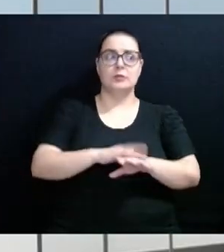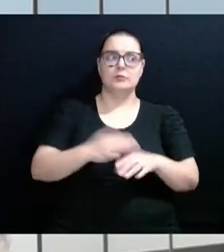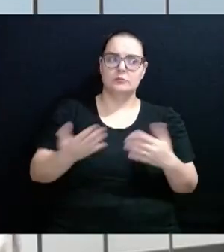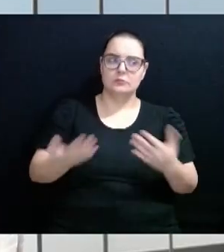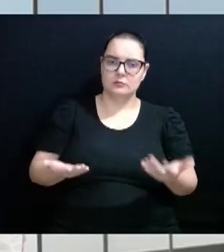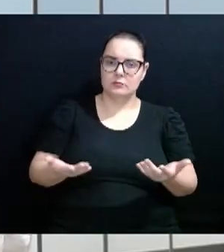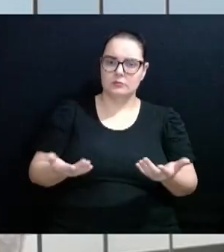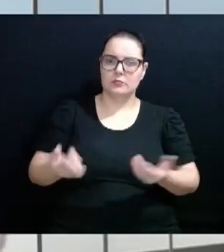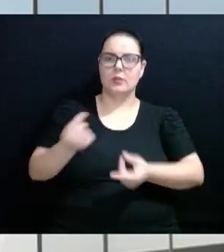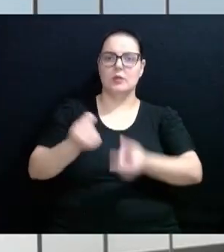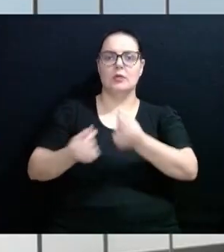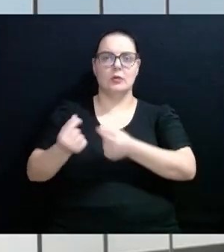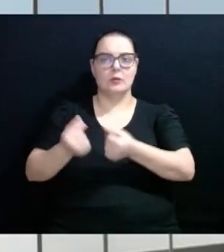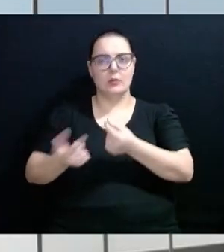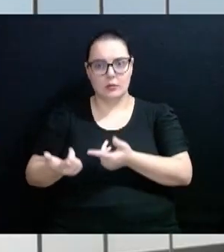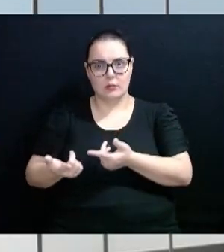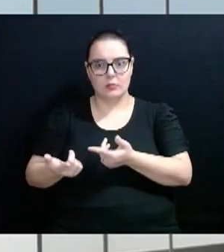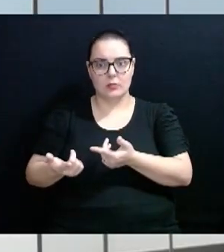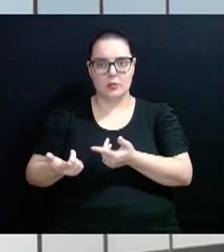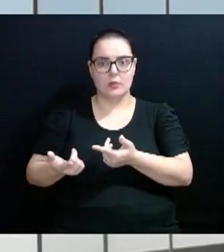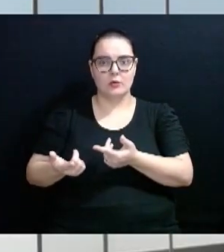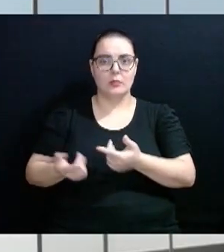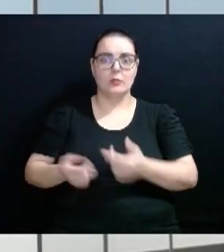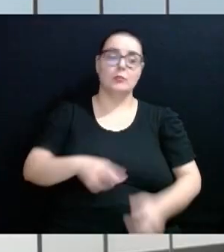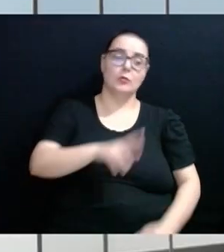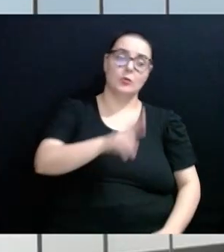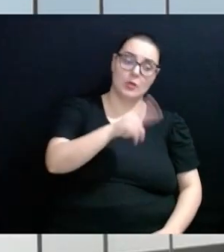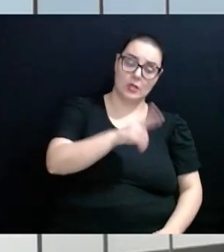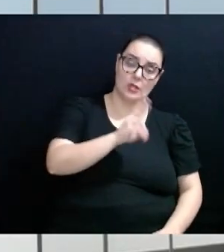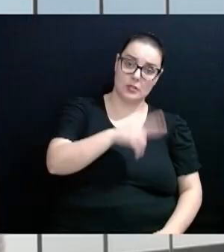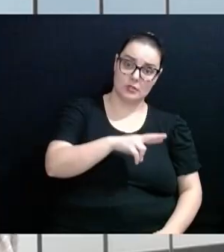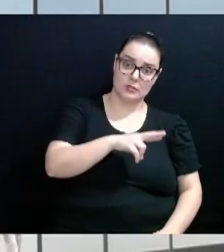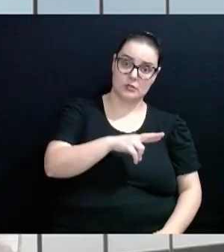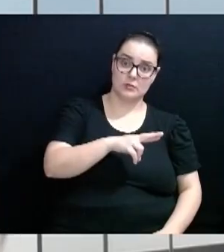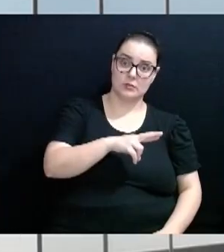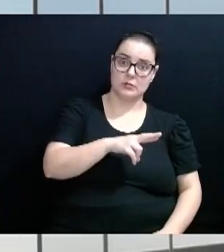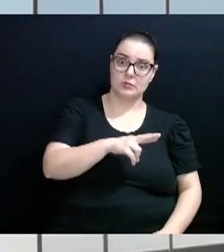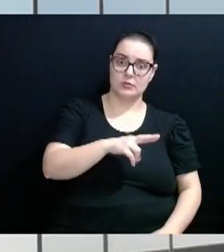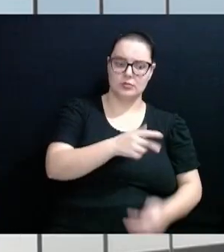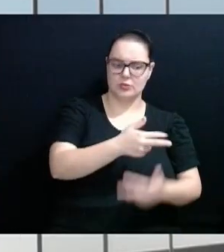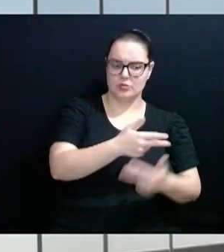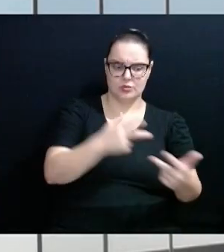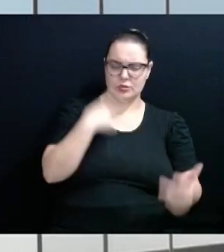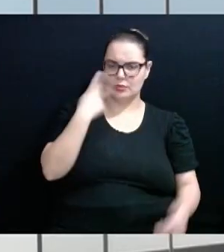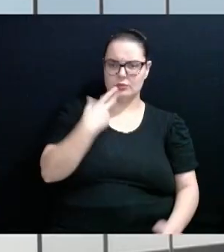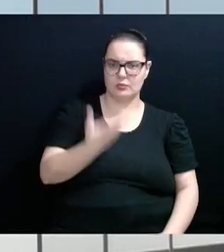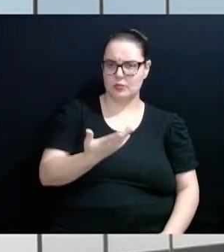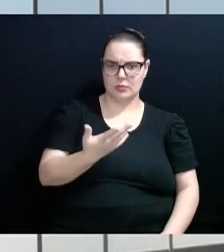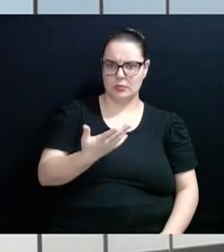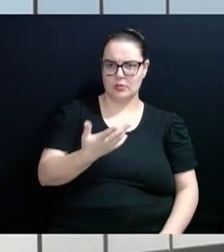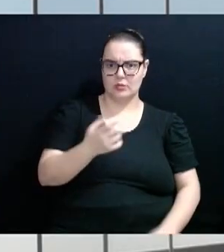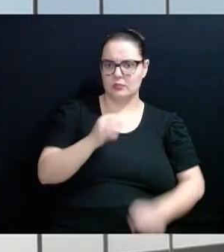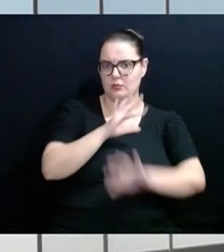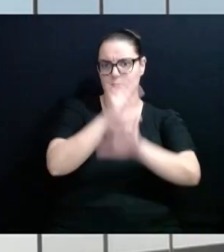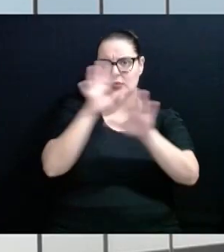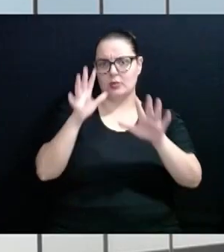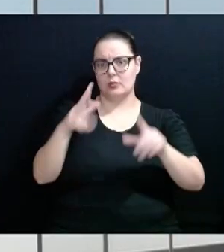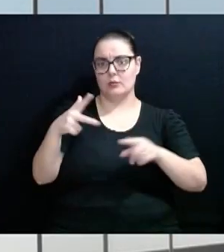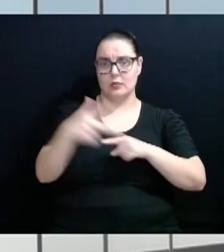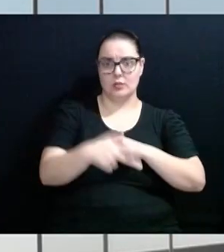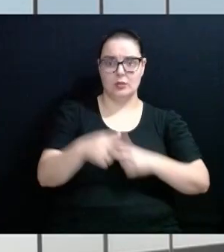econômica, né, em função de causas políticas, uma clara intervenção, portanto, na